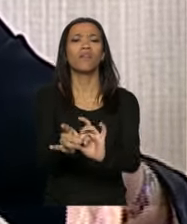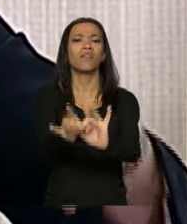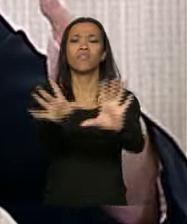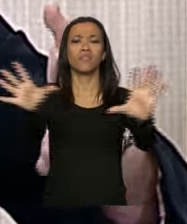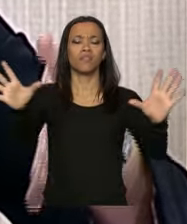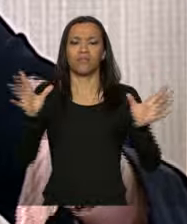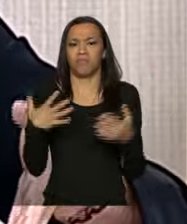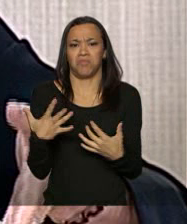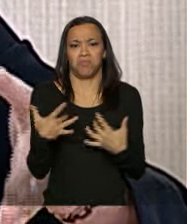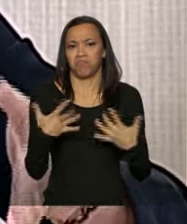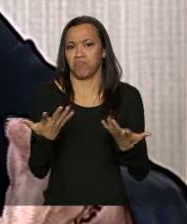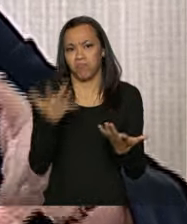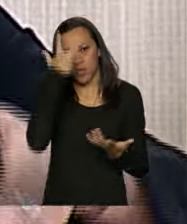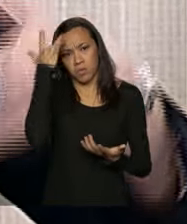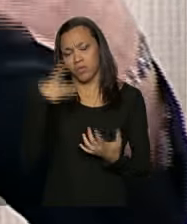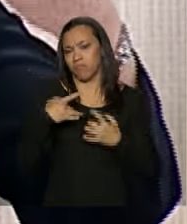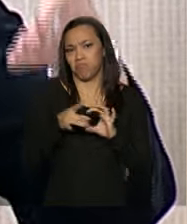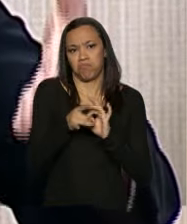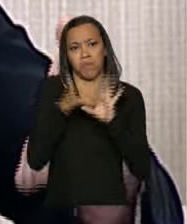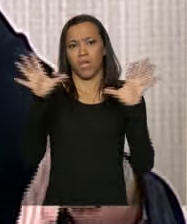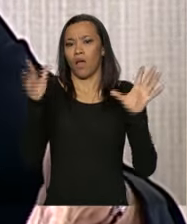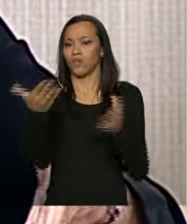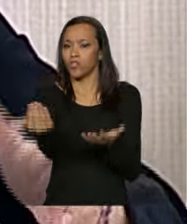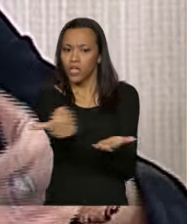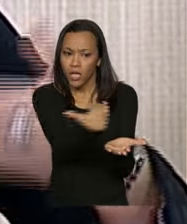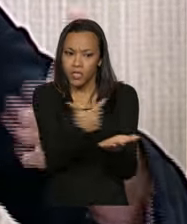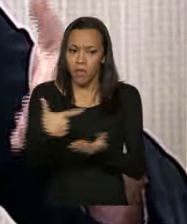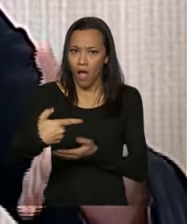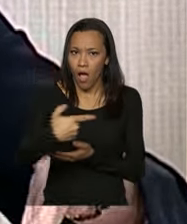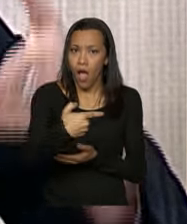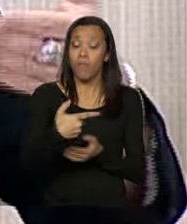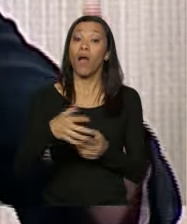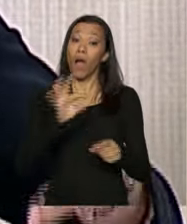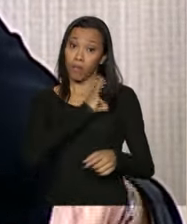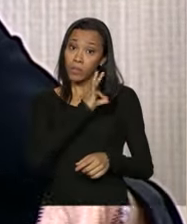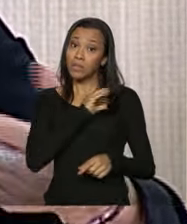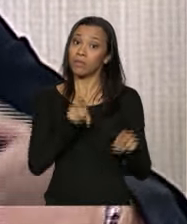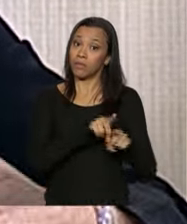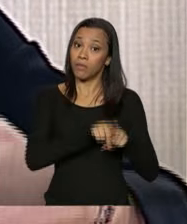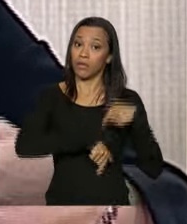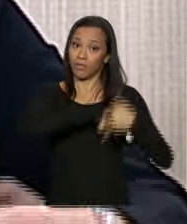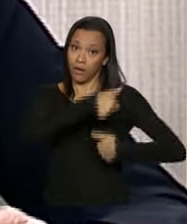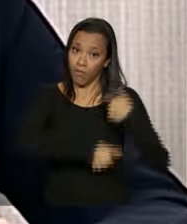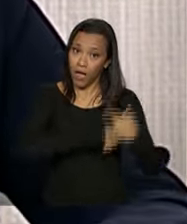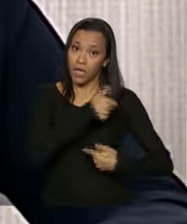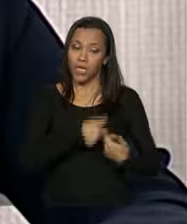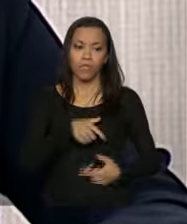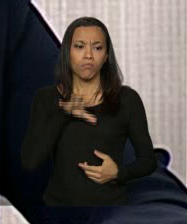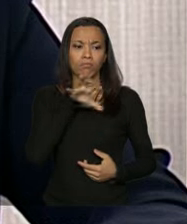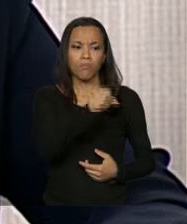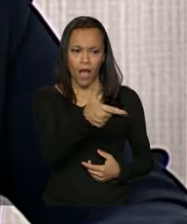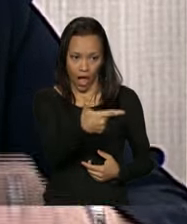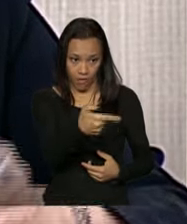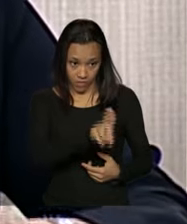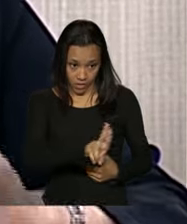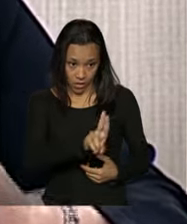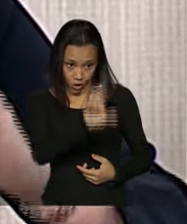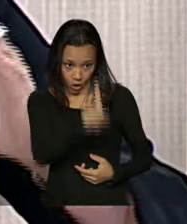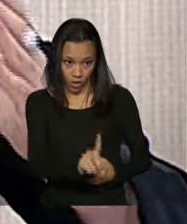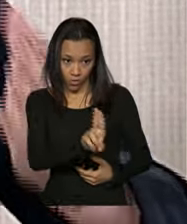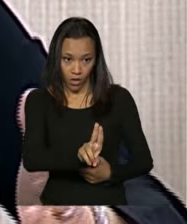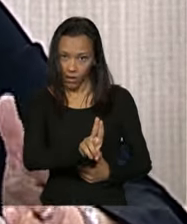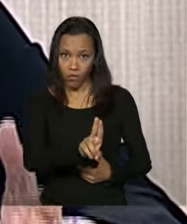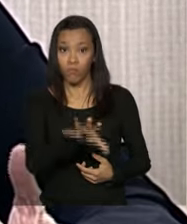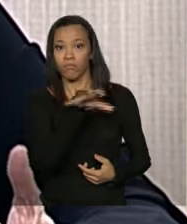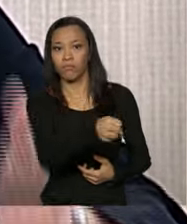voluntária, a polícia também tem apreendido, feito a sua parte de apreensão de armas de fogo. Então, eu acho que isso